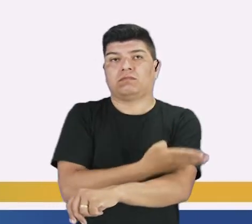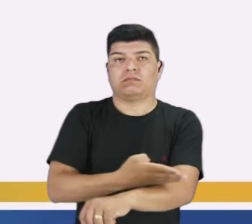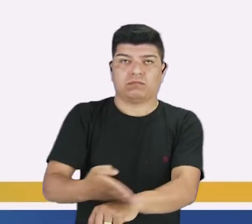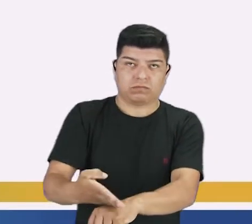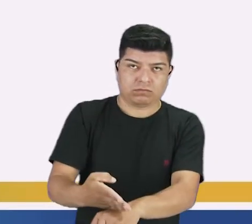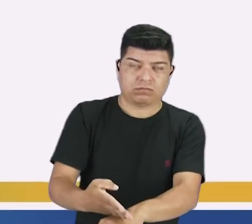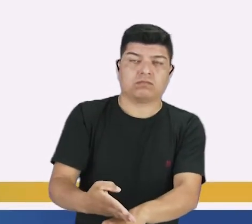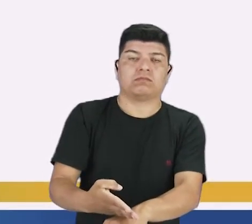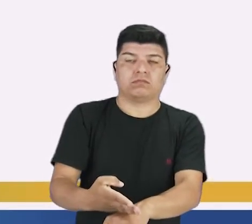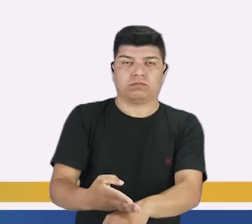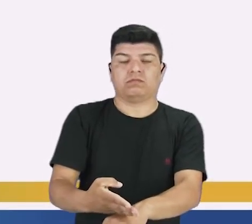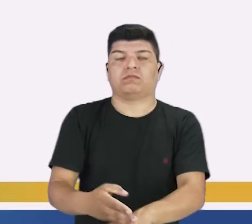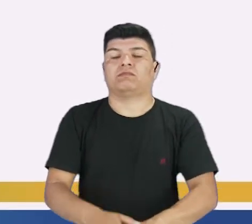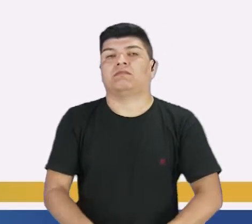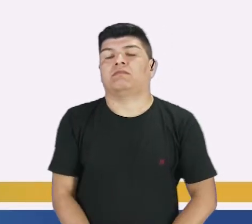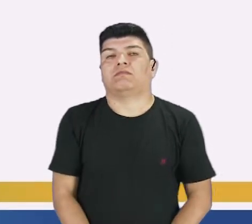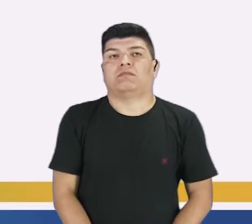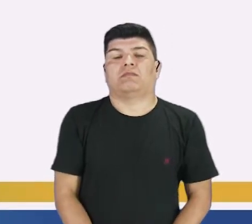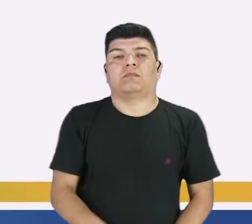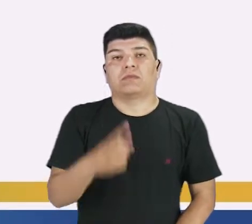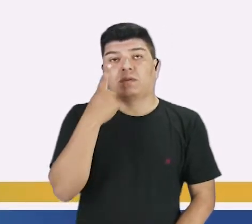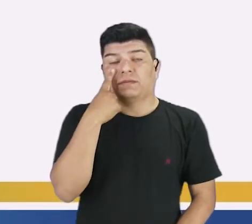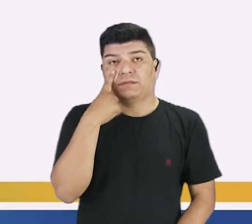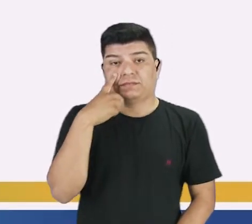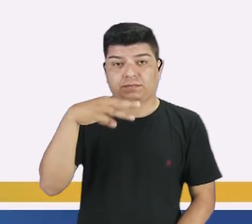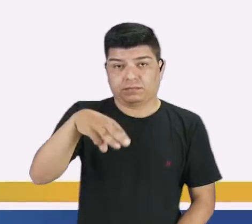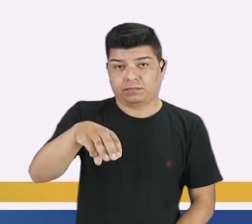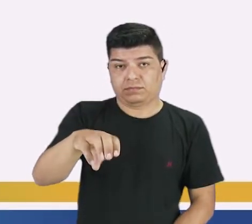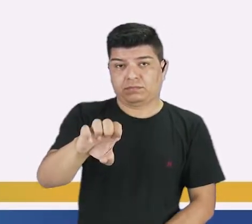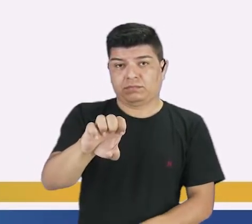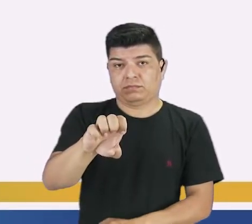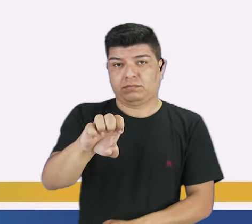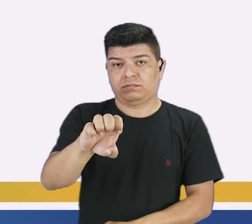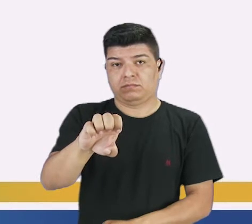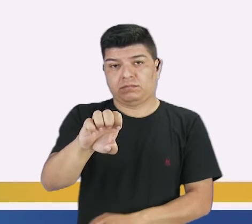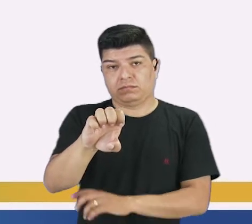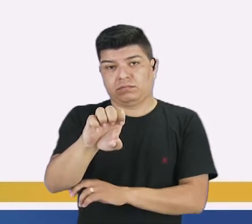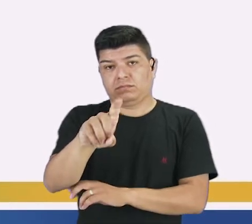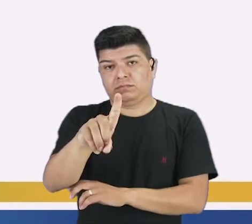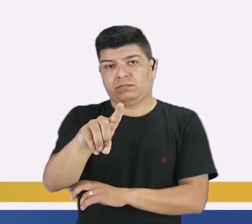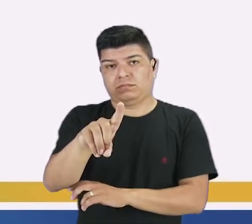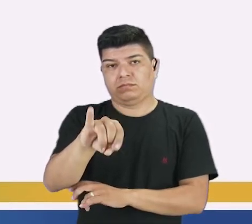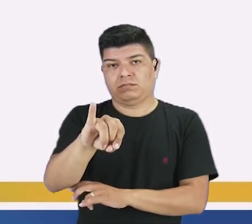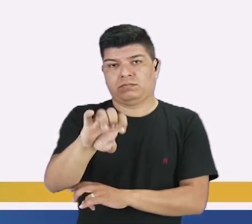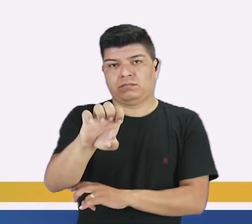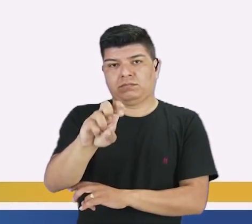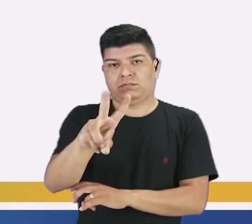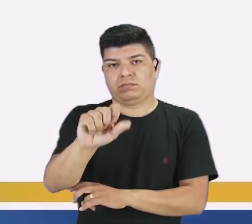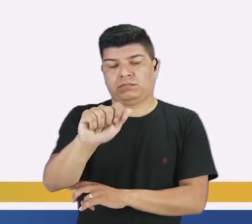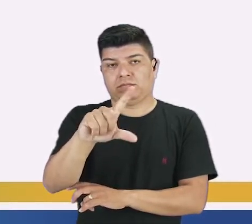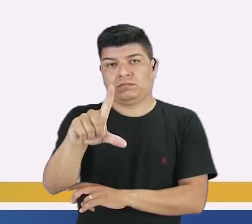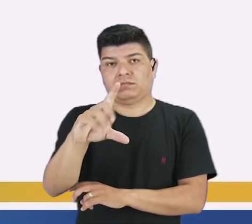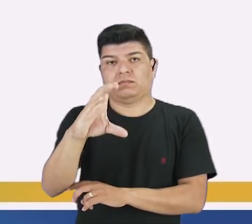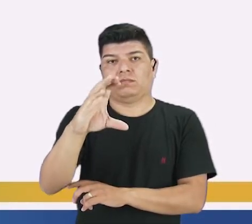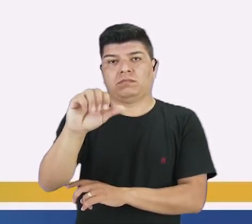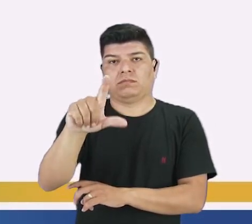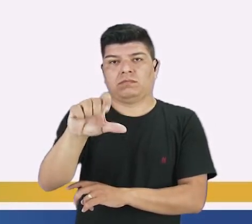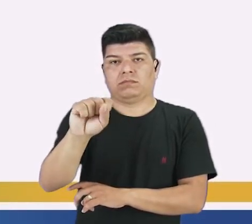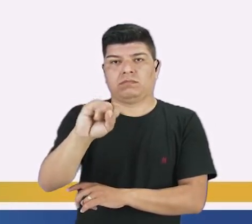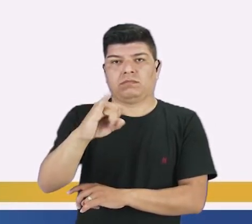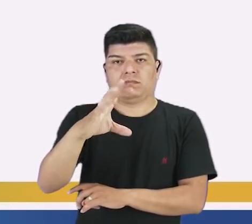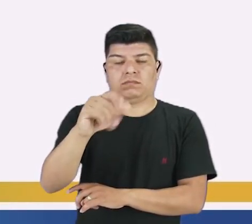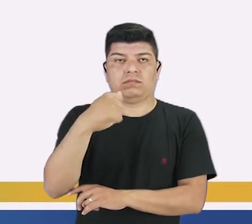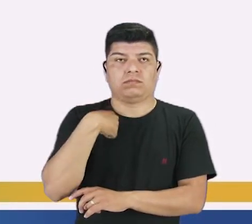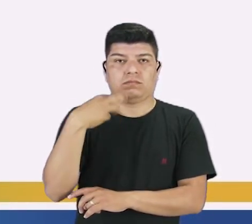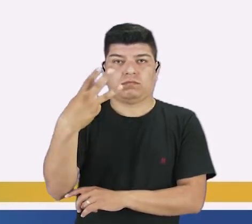tradições clássicas. Então, vejam, era medieval, 2 períodos, era clássica, 3, e